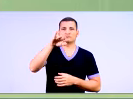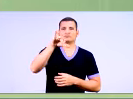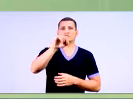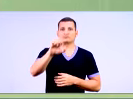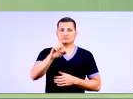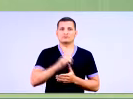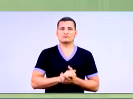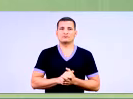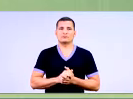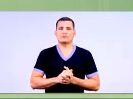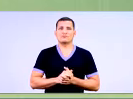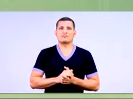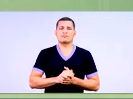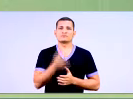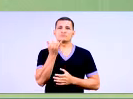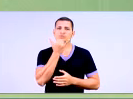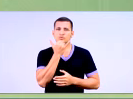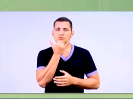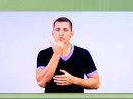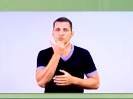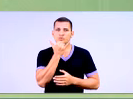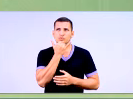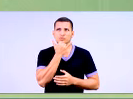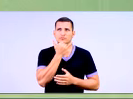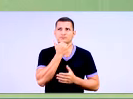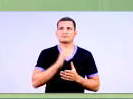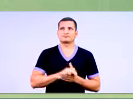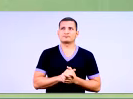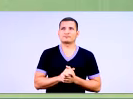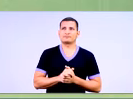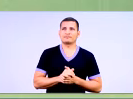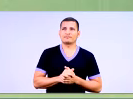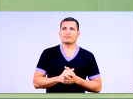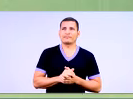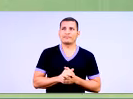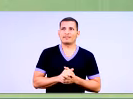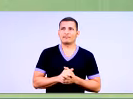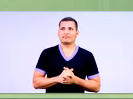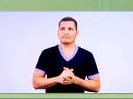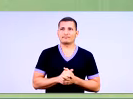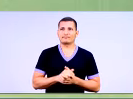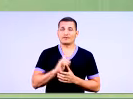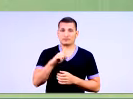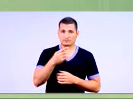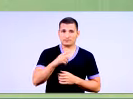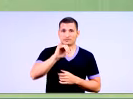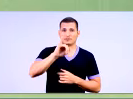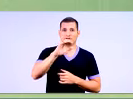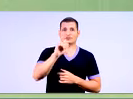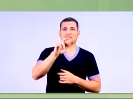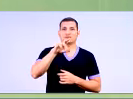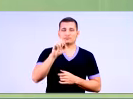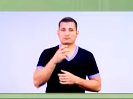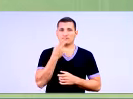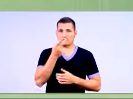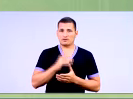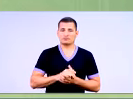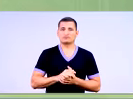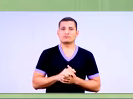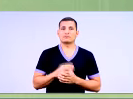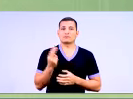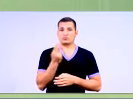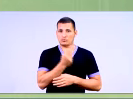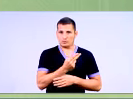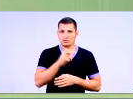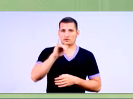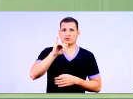I'm sorry. E ela fala que tudo bem, that's okay. Em seguida, o Ícaro fala, então, se apresenta, my name is Ícaro,